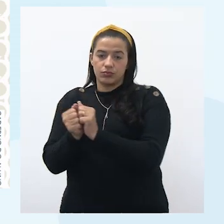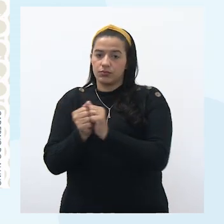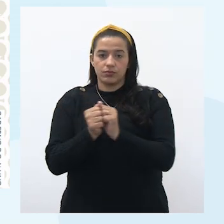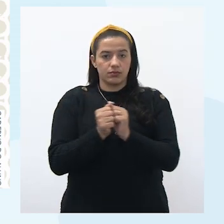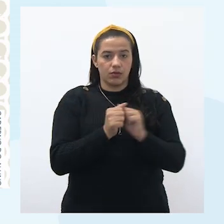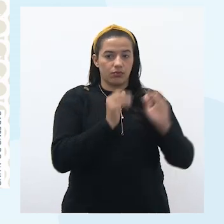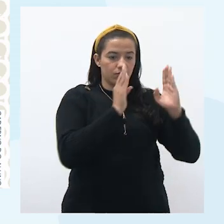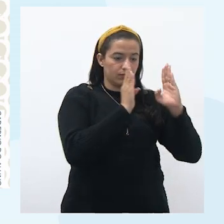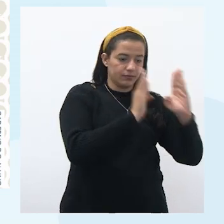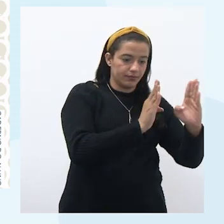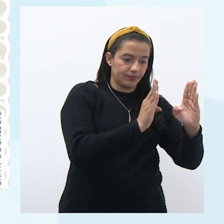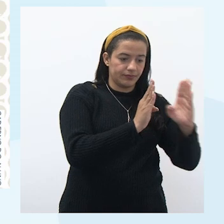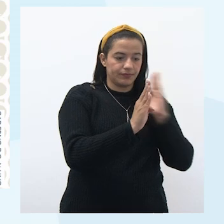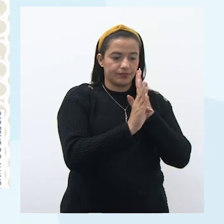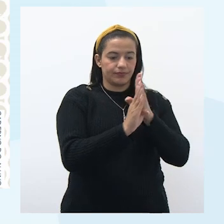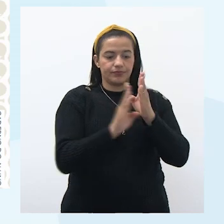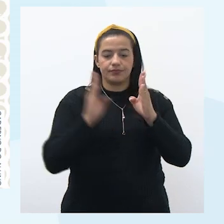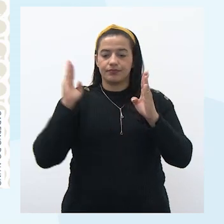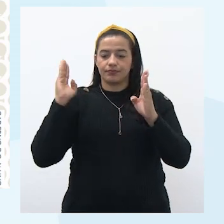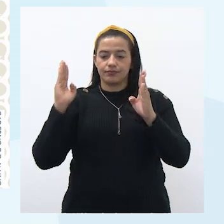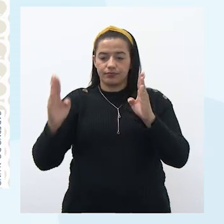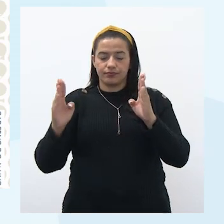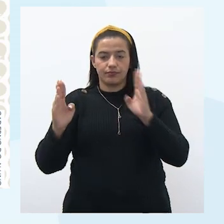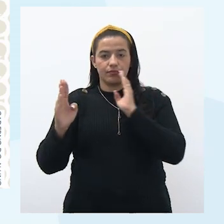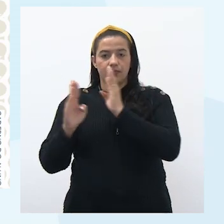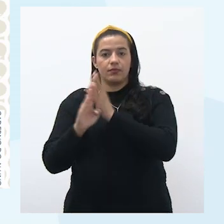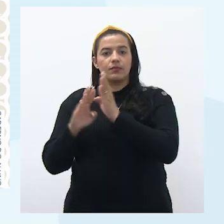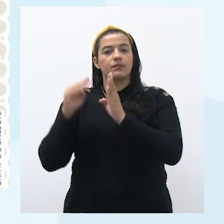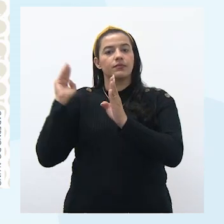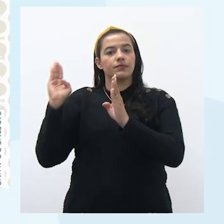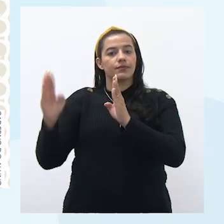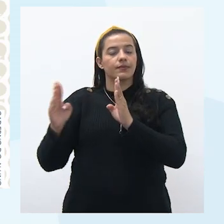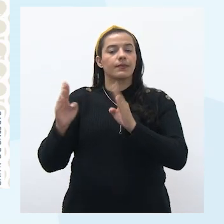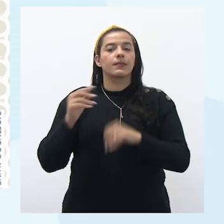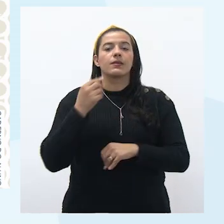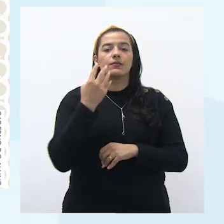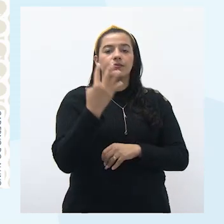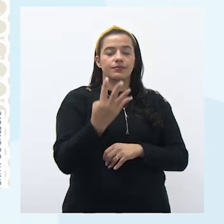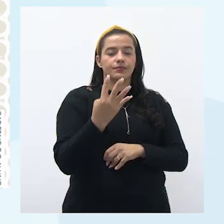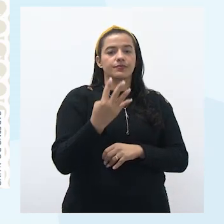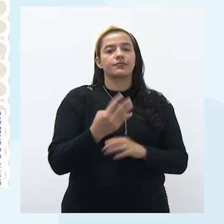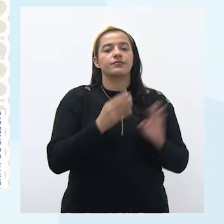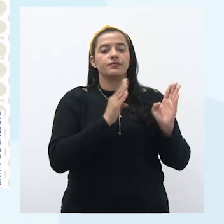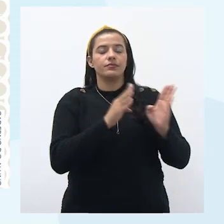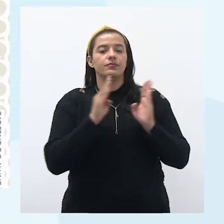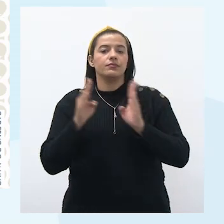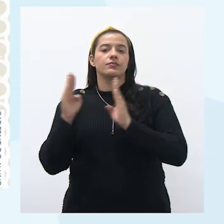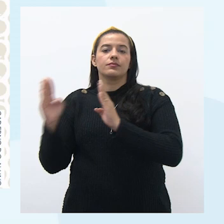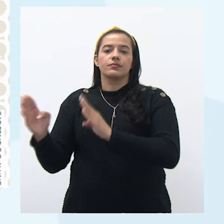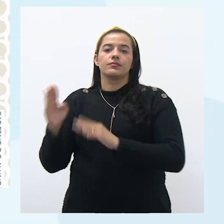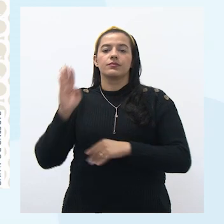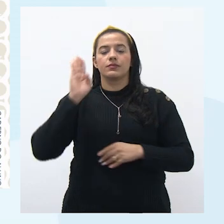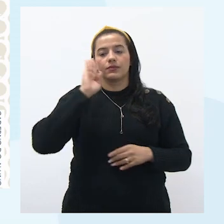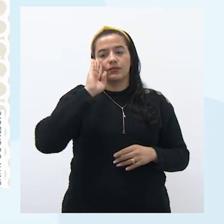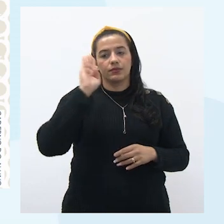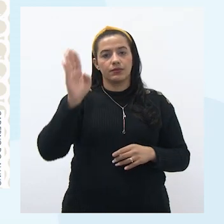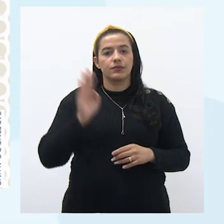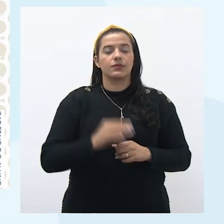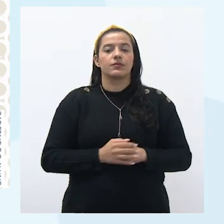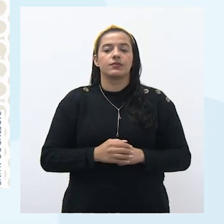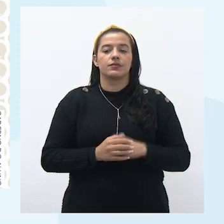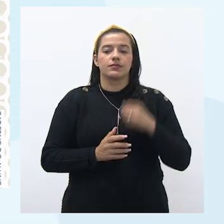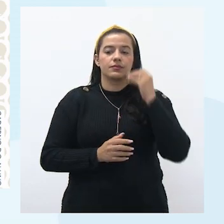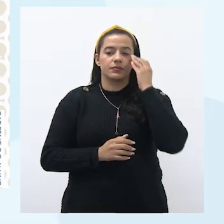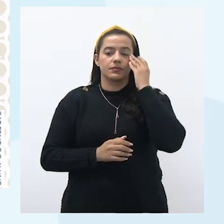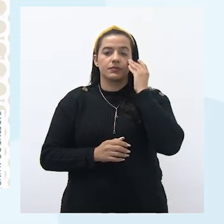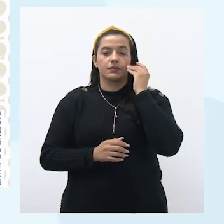Deixam um espaço entre cada um. Esses são os nossos 4 degraus principais nesse instrumento